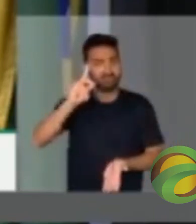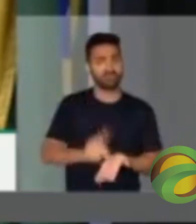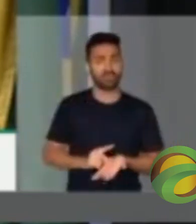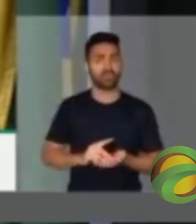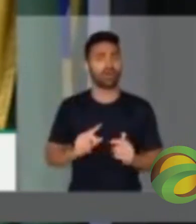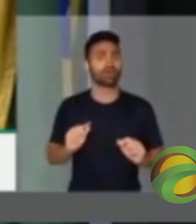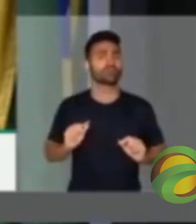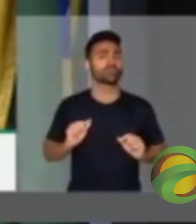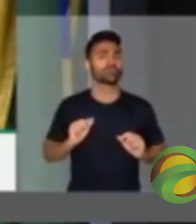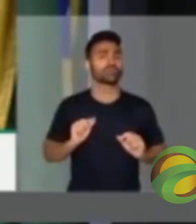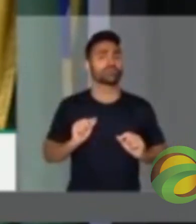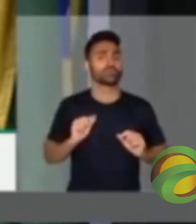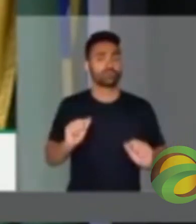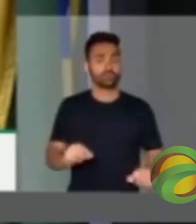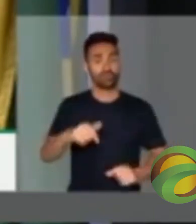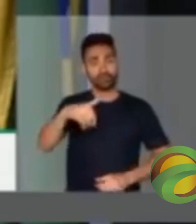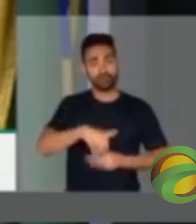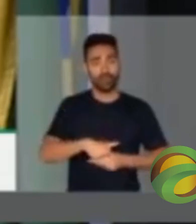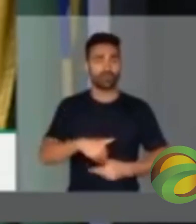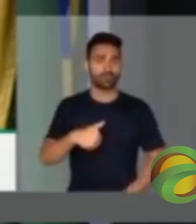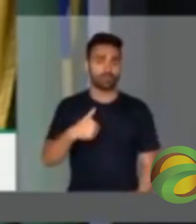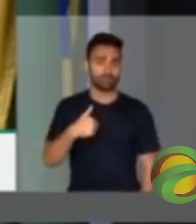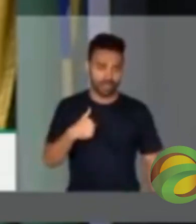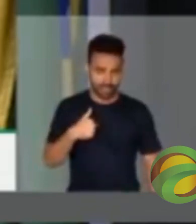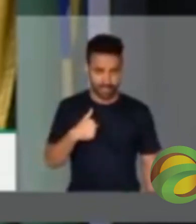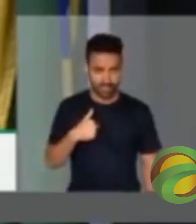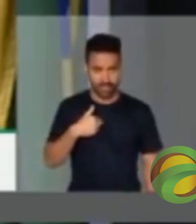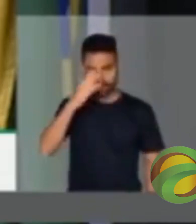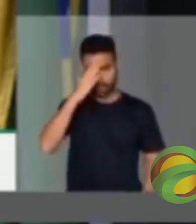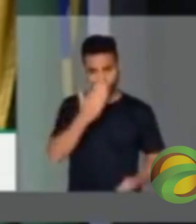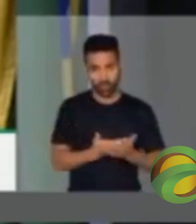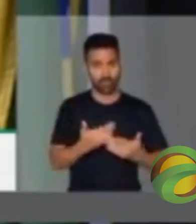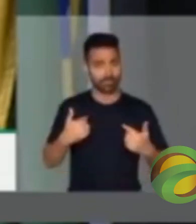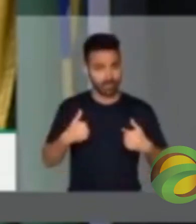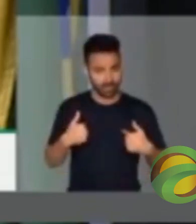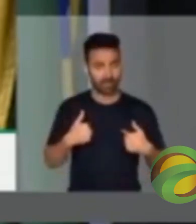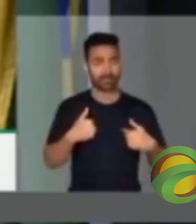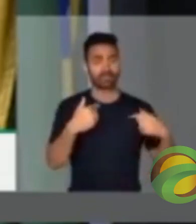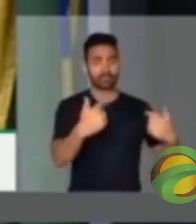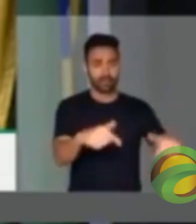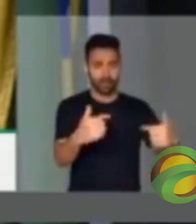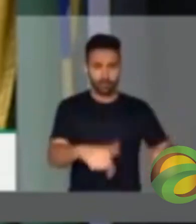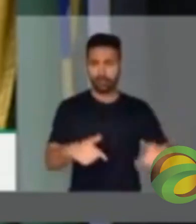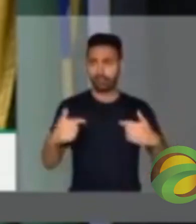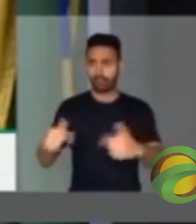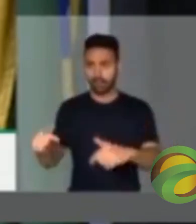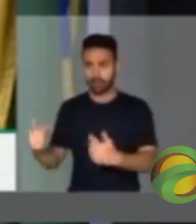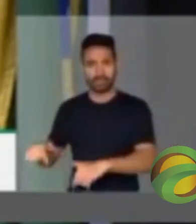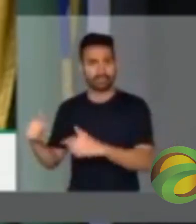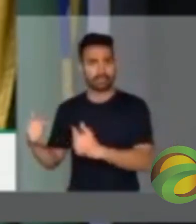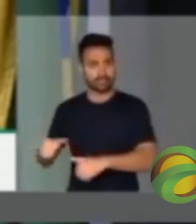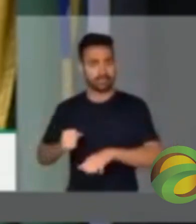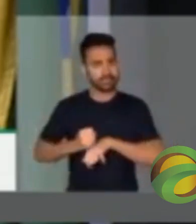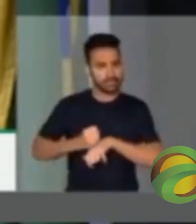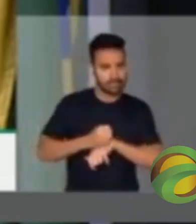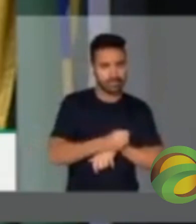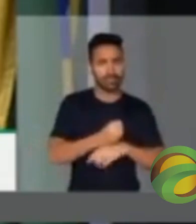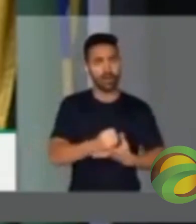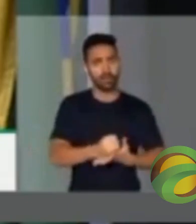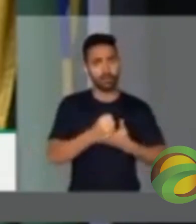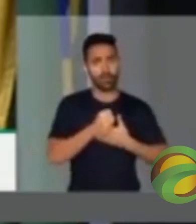realmente depositaram o seu voto de confiança, que trabalharam com força e afinco para que a gente